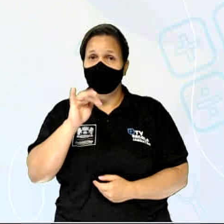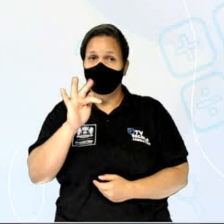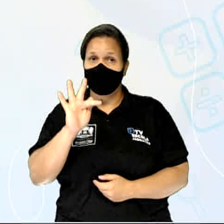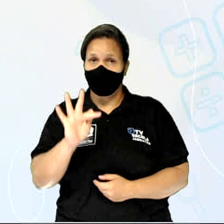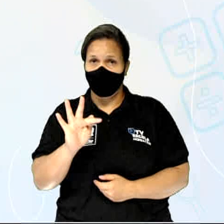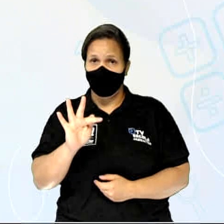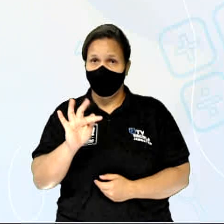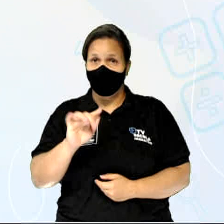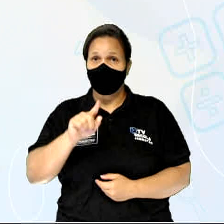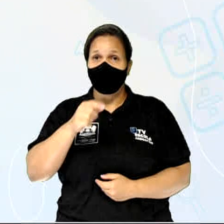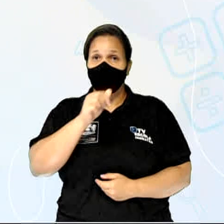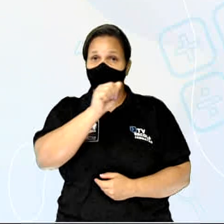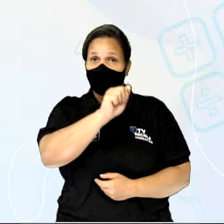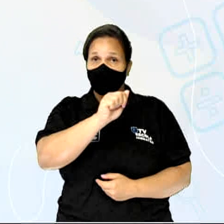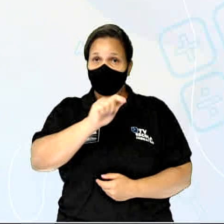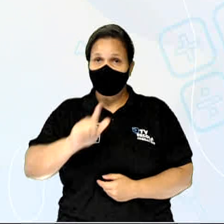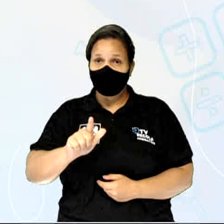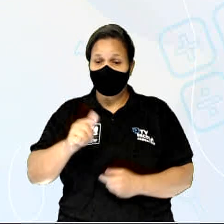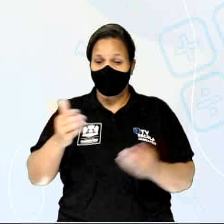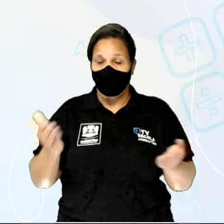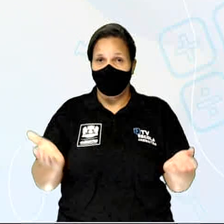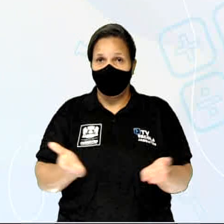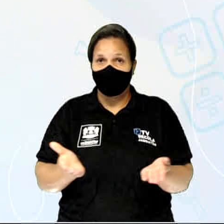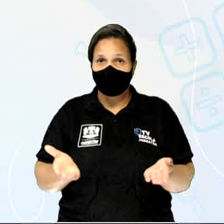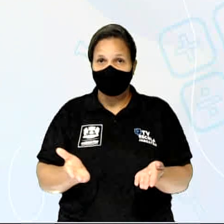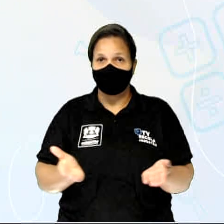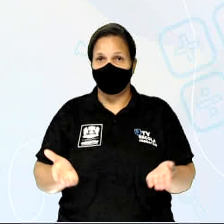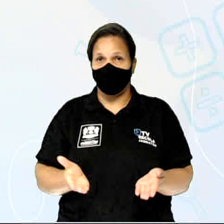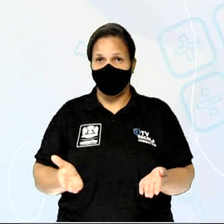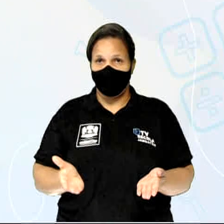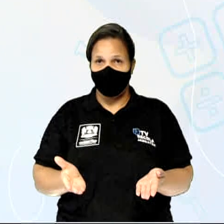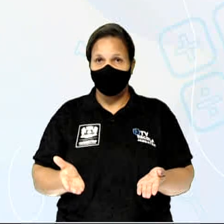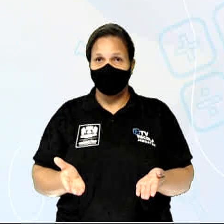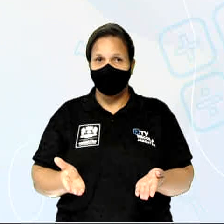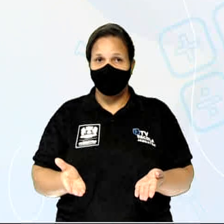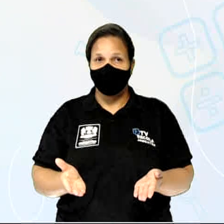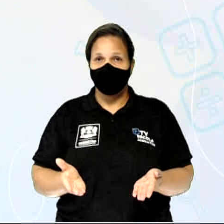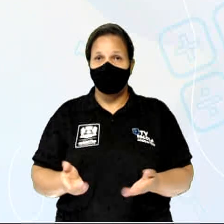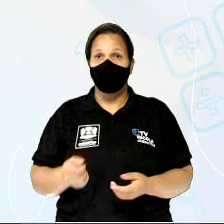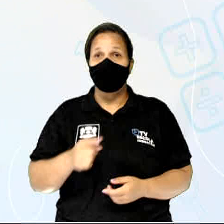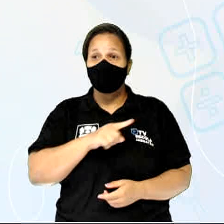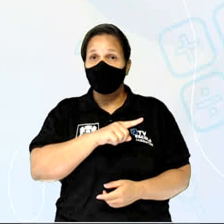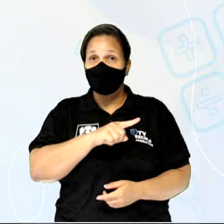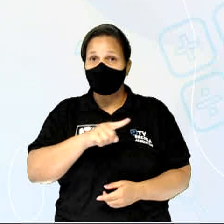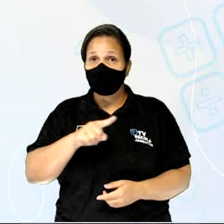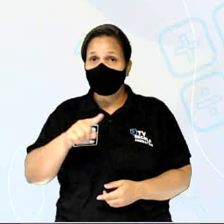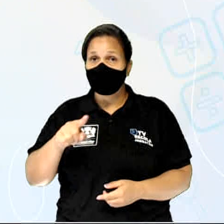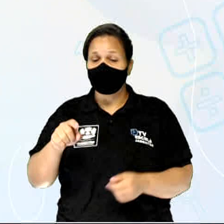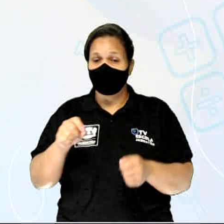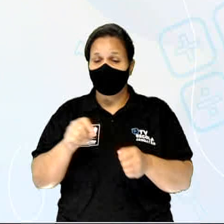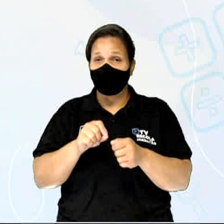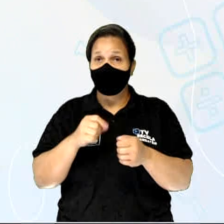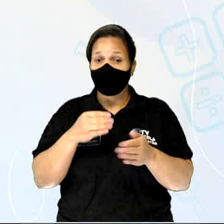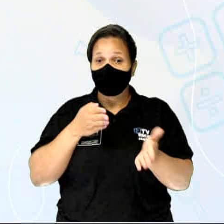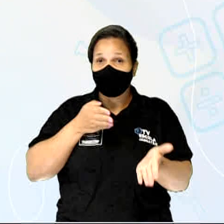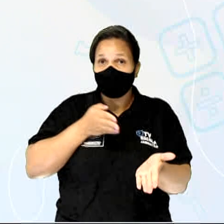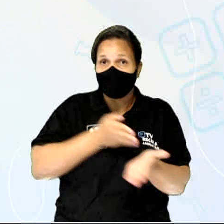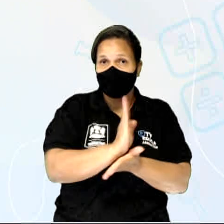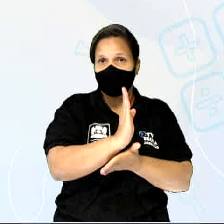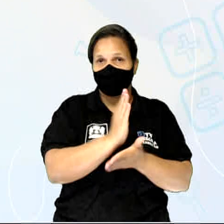no presente. Ou seja, você passará no exame se você